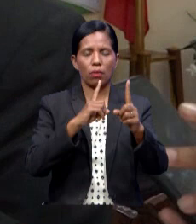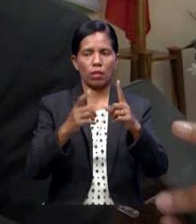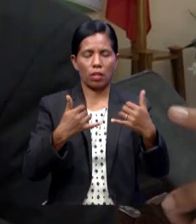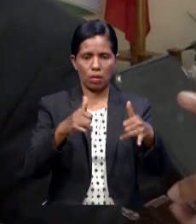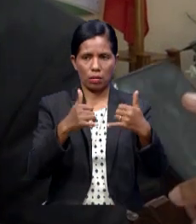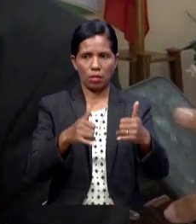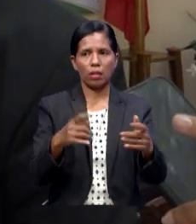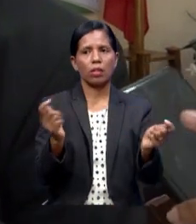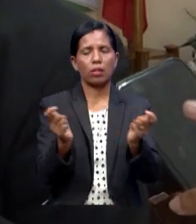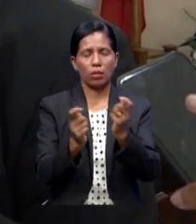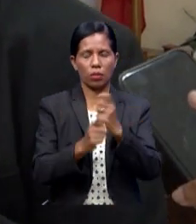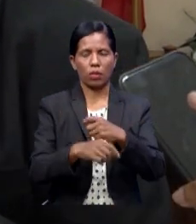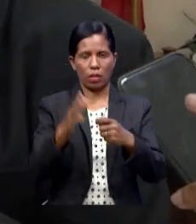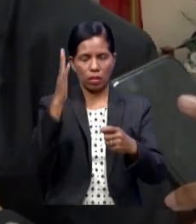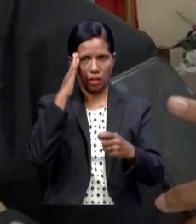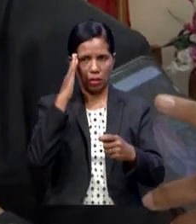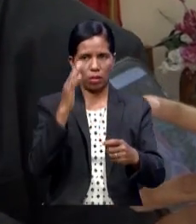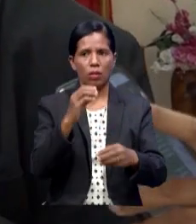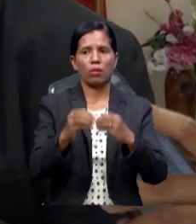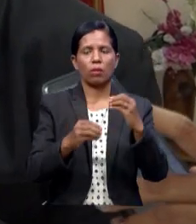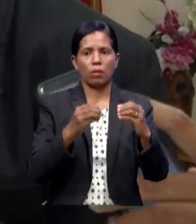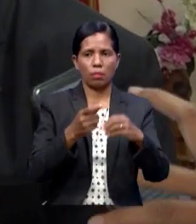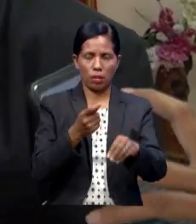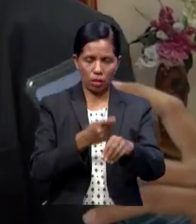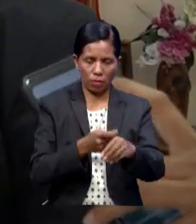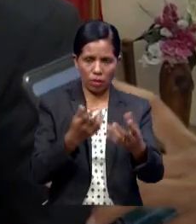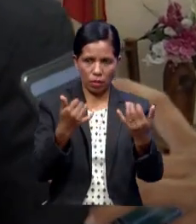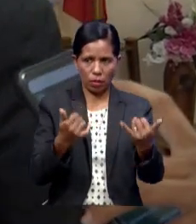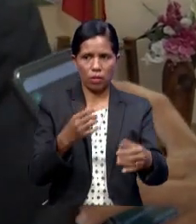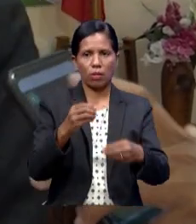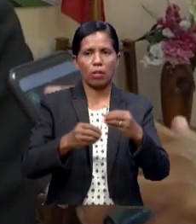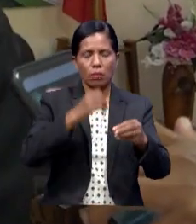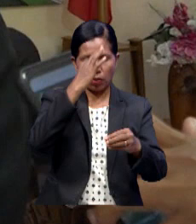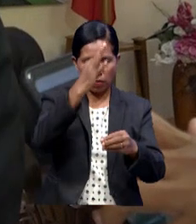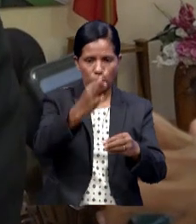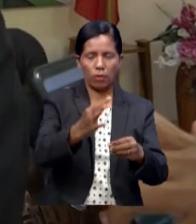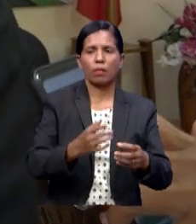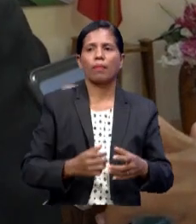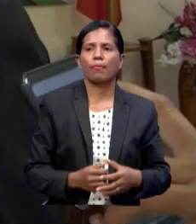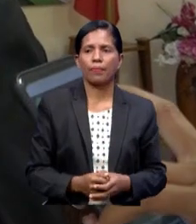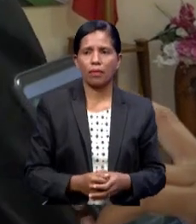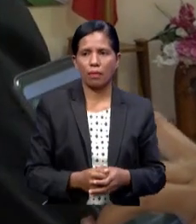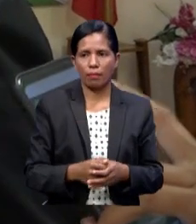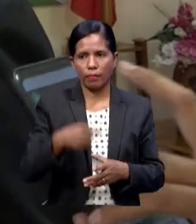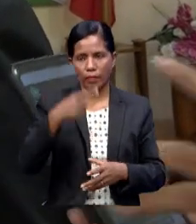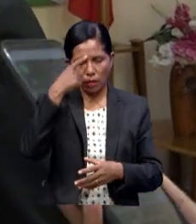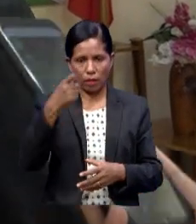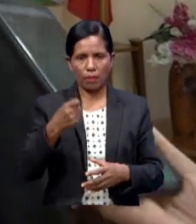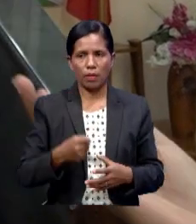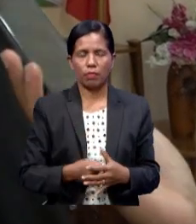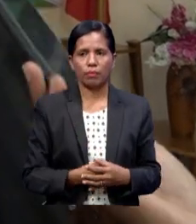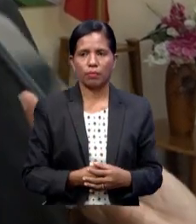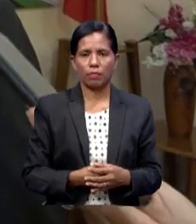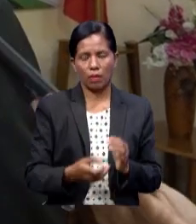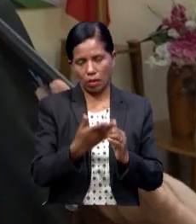Colhia, troca impressões quando a situação, quando o futuro, também e